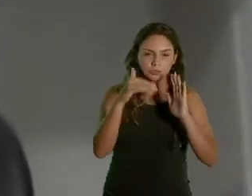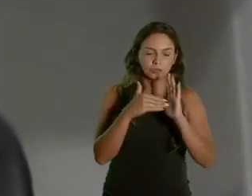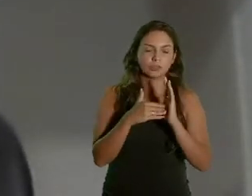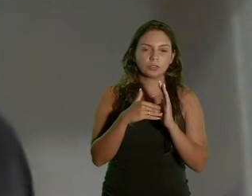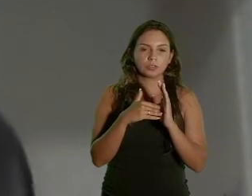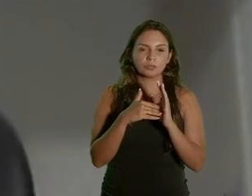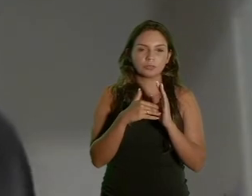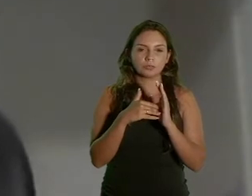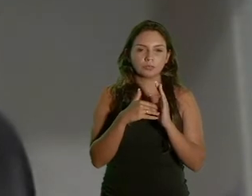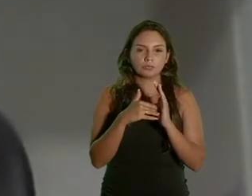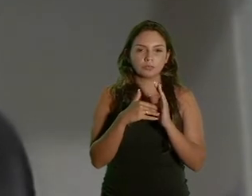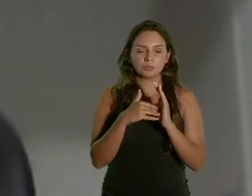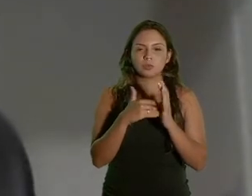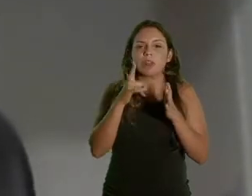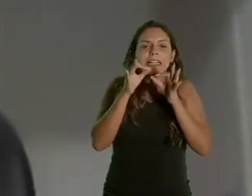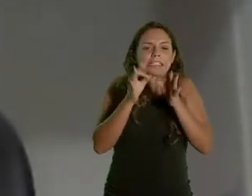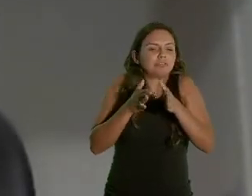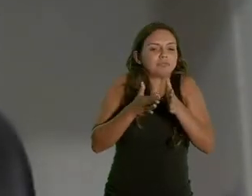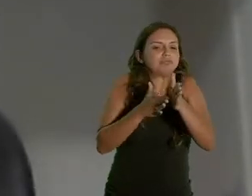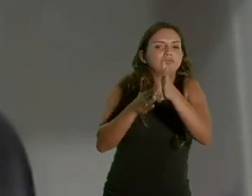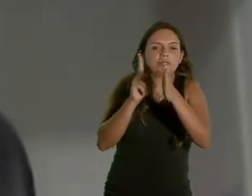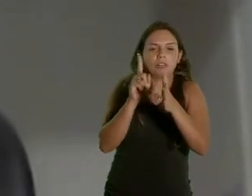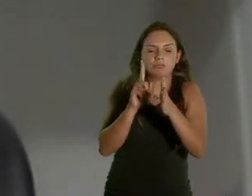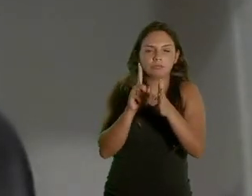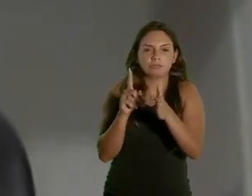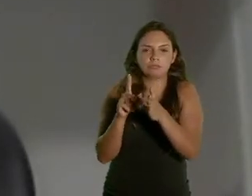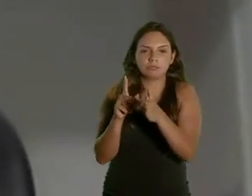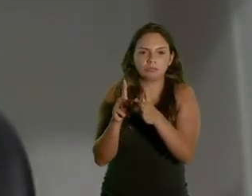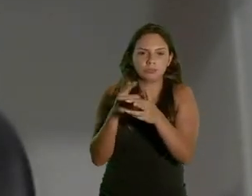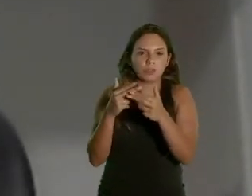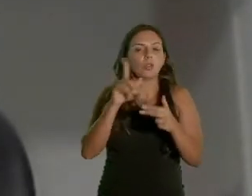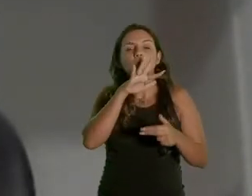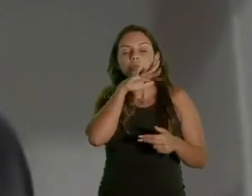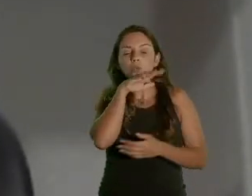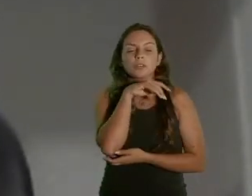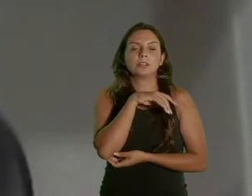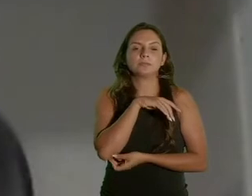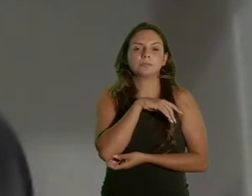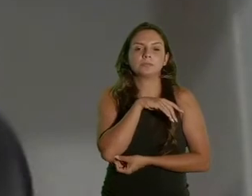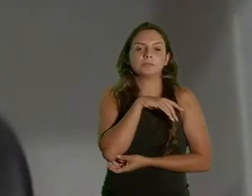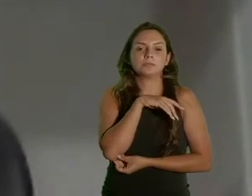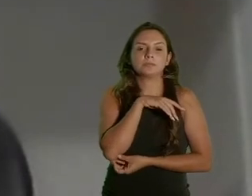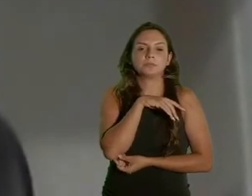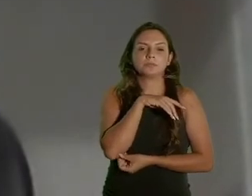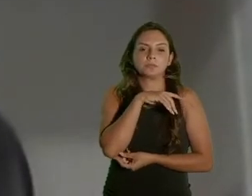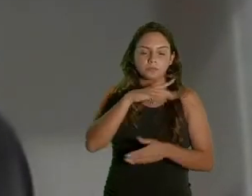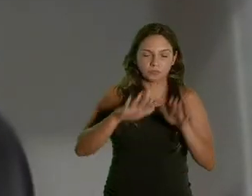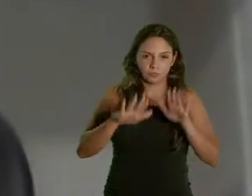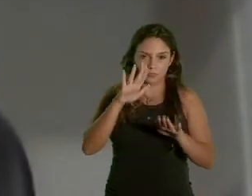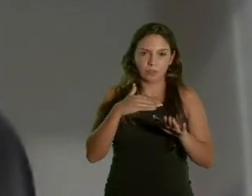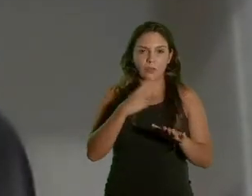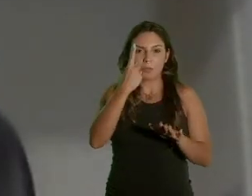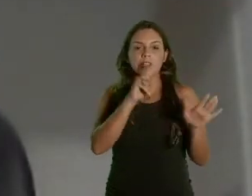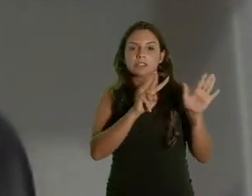totalmente desregulado. E não encare isso como uma coisa ruim. Ele é desregulado porque, às vezes, eu passo